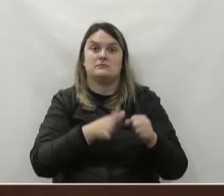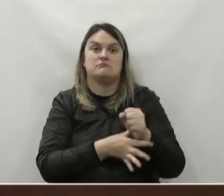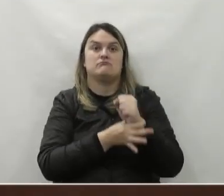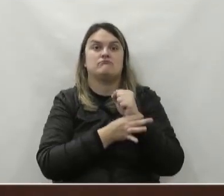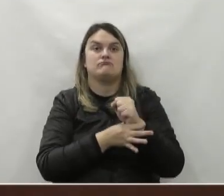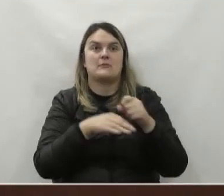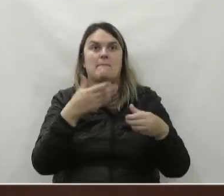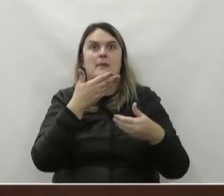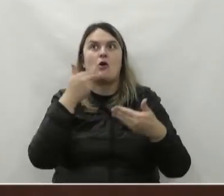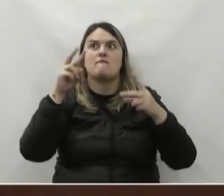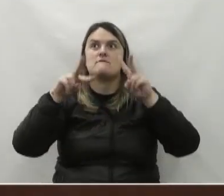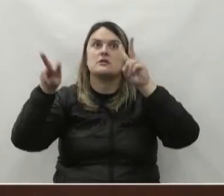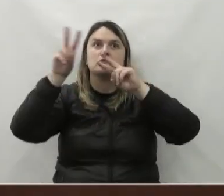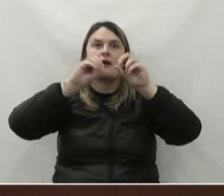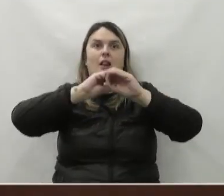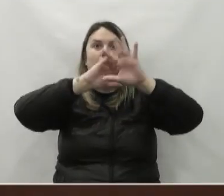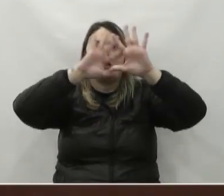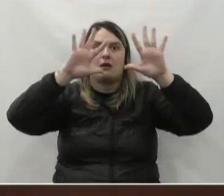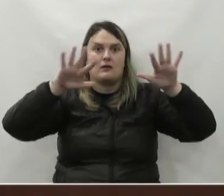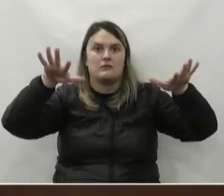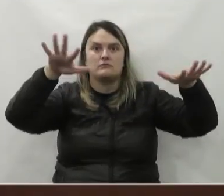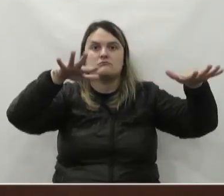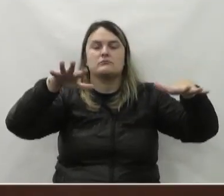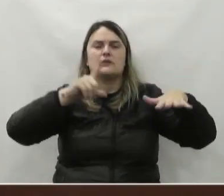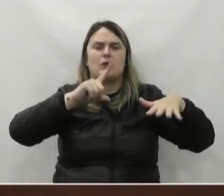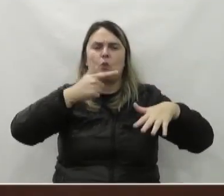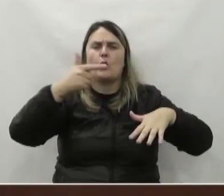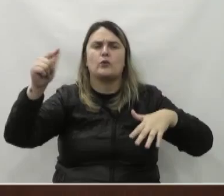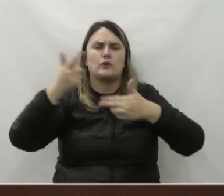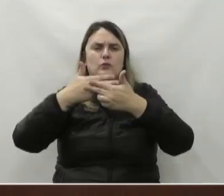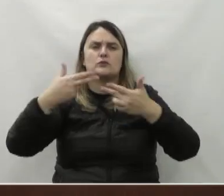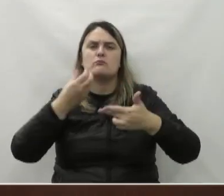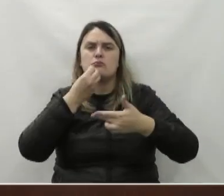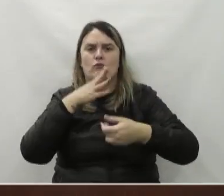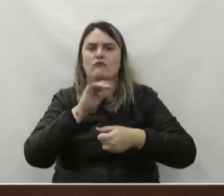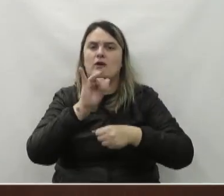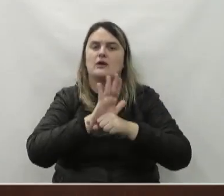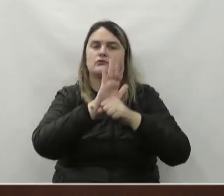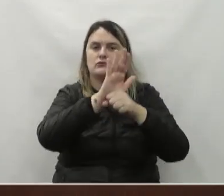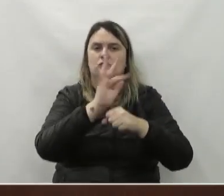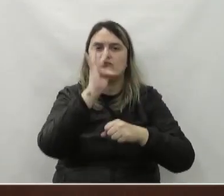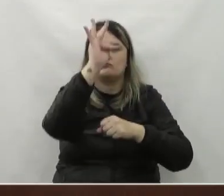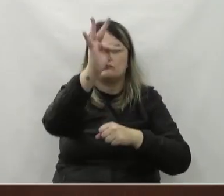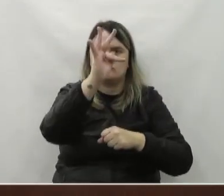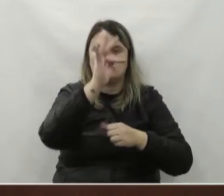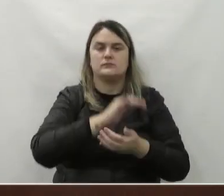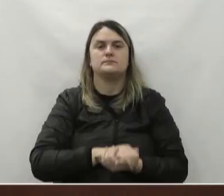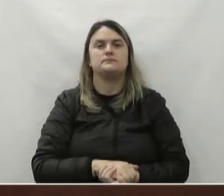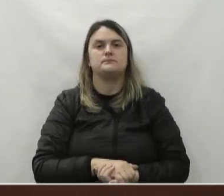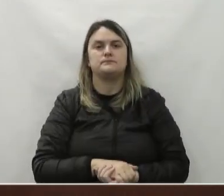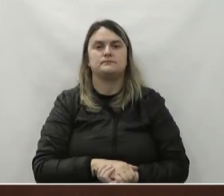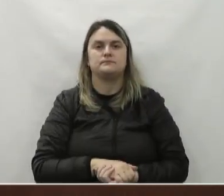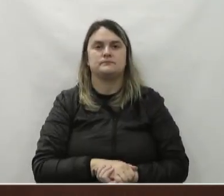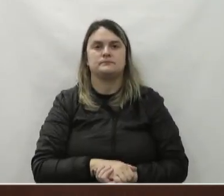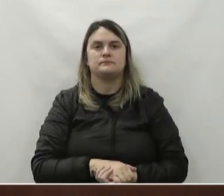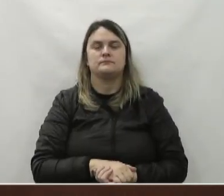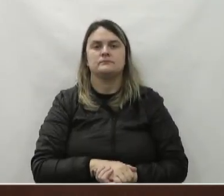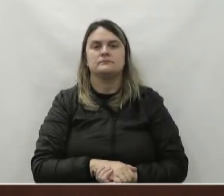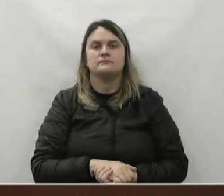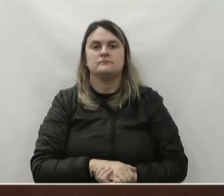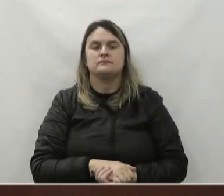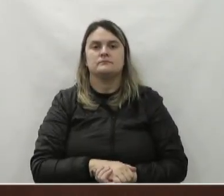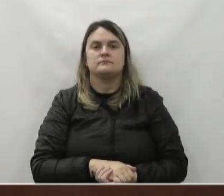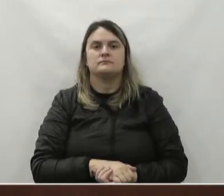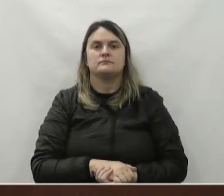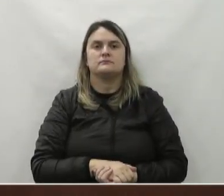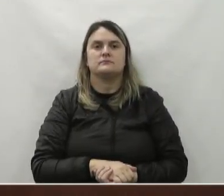e também já foi citado por alguns vereadores, tem muitas outras coisas boas que podem vir por aí, com questão, né, dessa